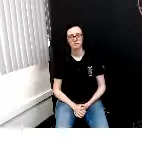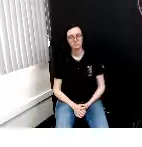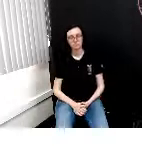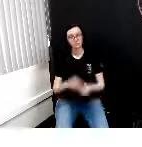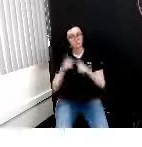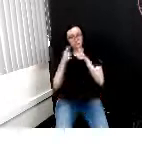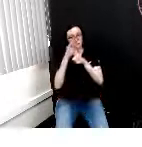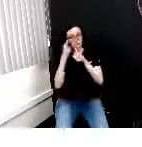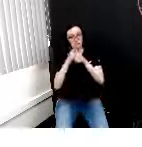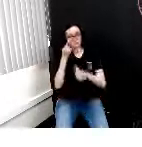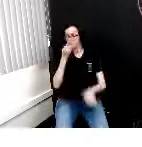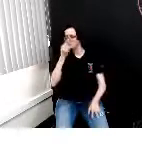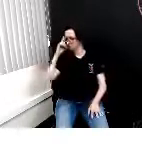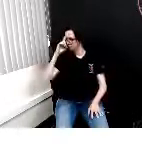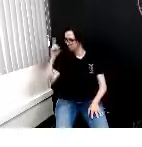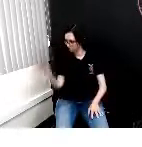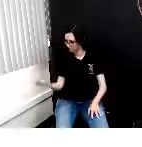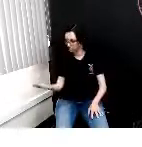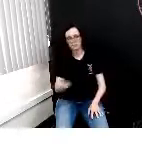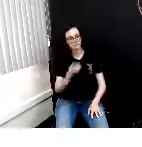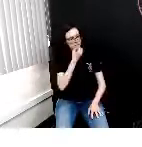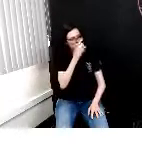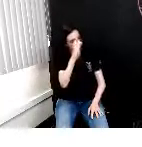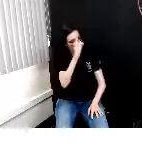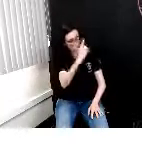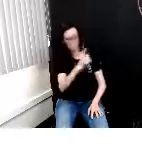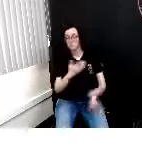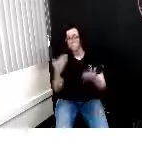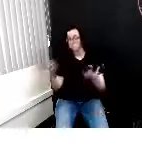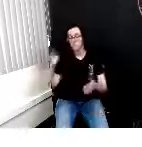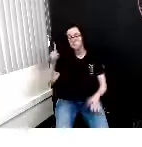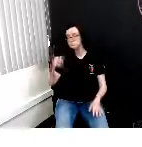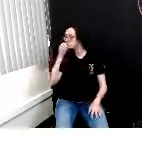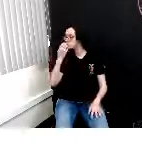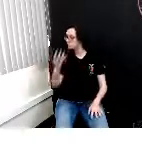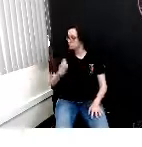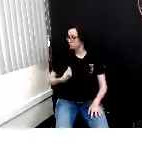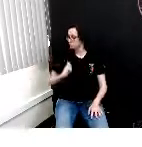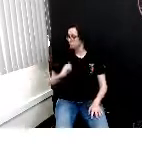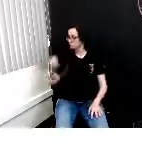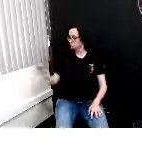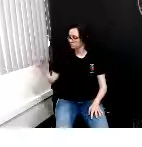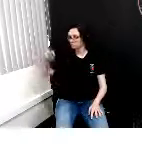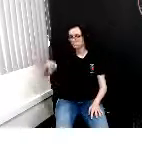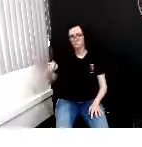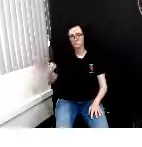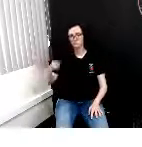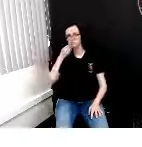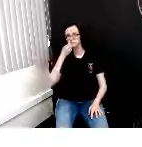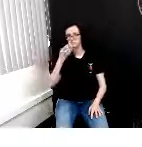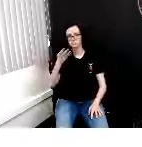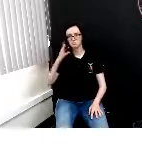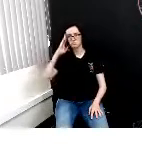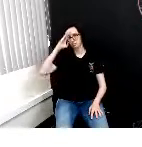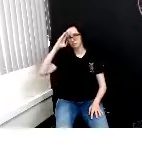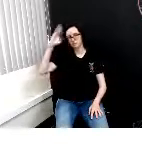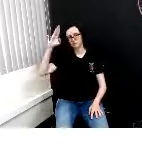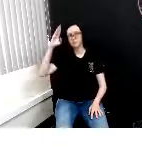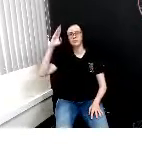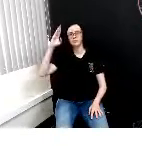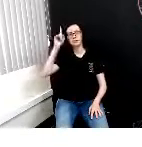Primeiro, assim, bom dia, doutora. Bom dia. Para a gente é bem importante contar com a presença, né, da senhora, principalmente, né, para